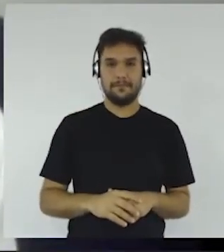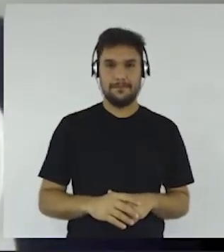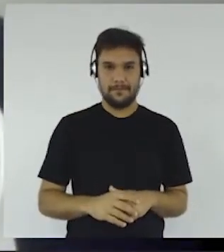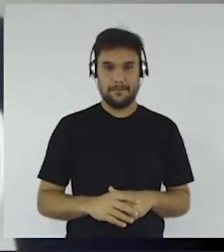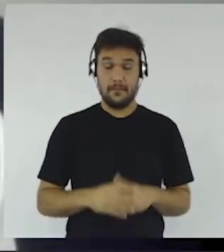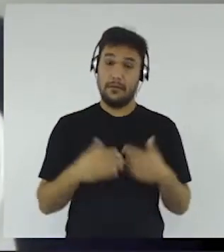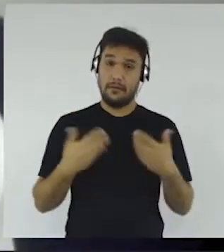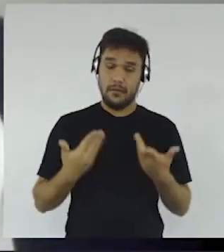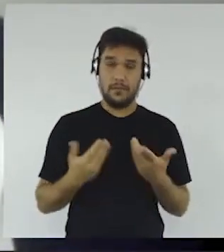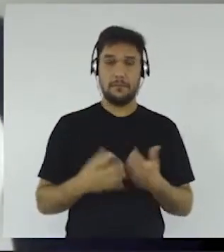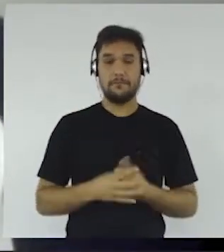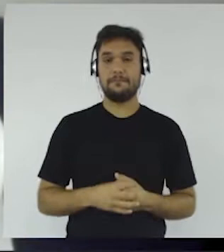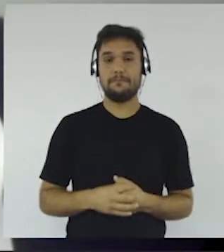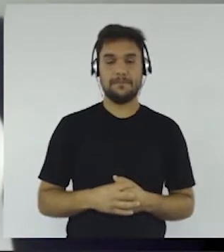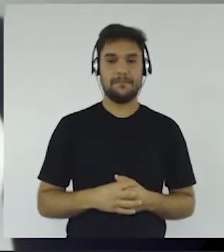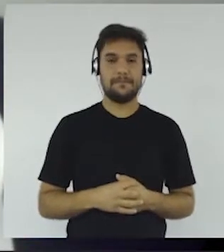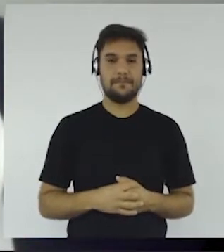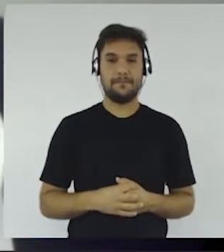Bem,